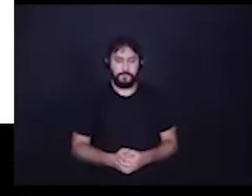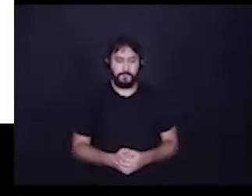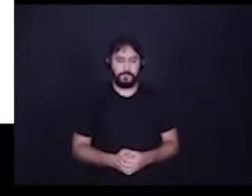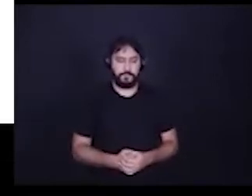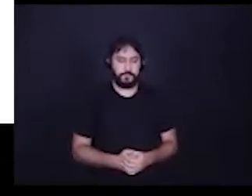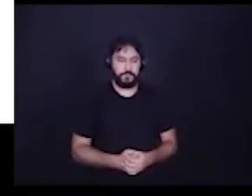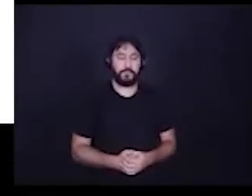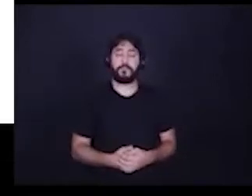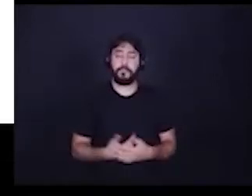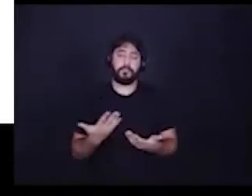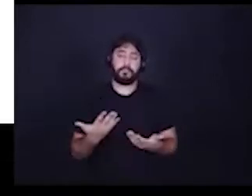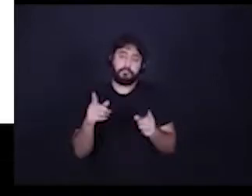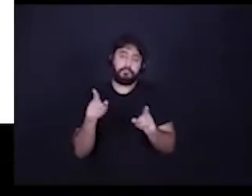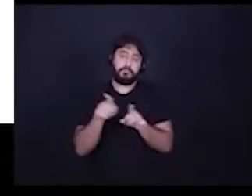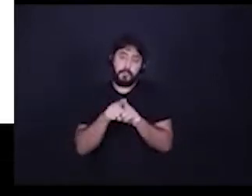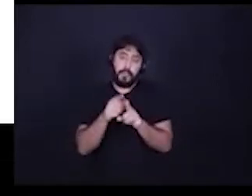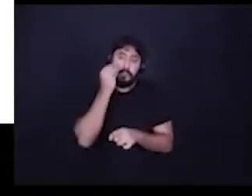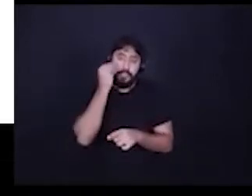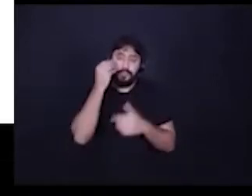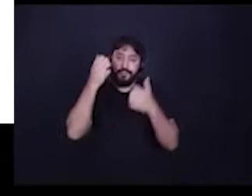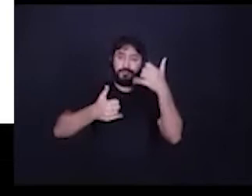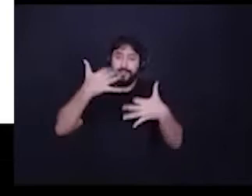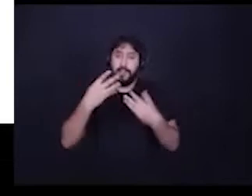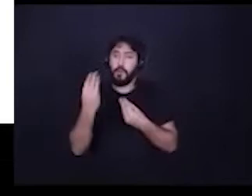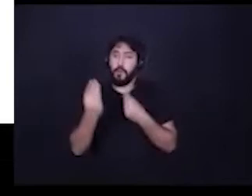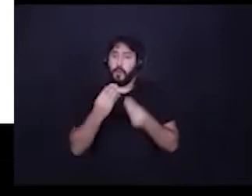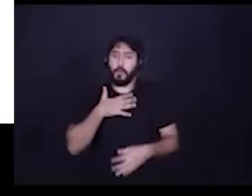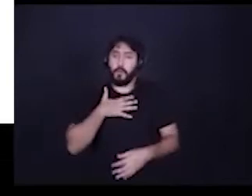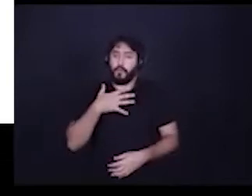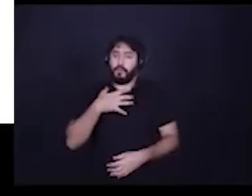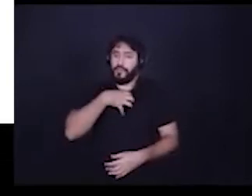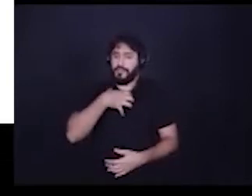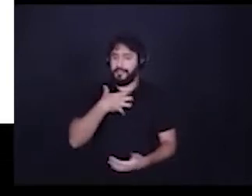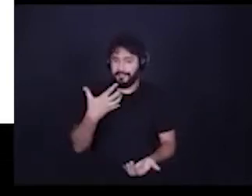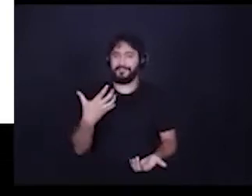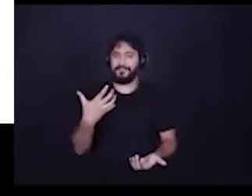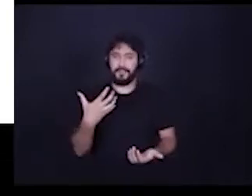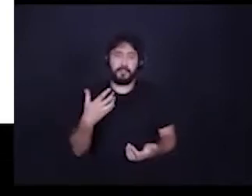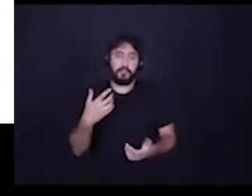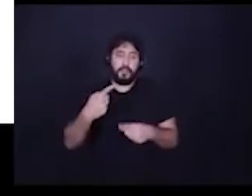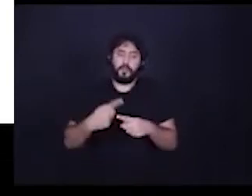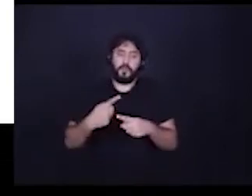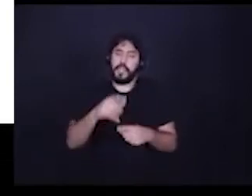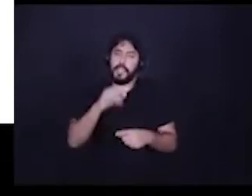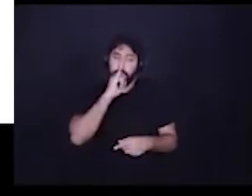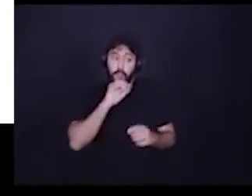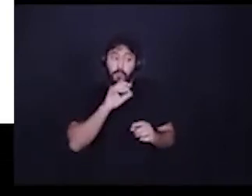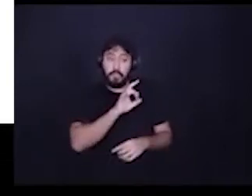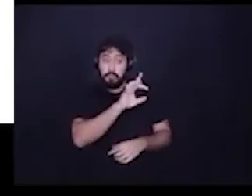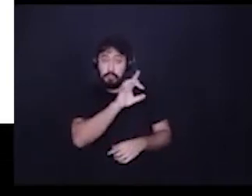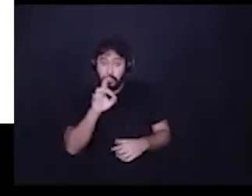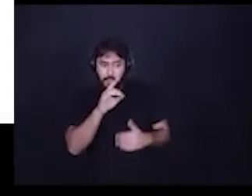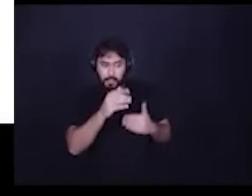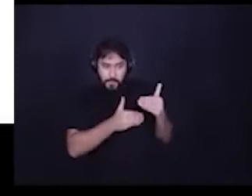E que tenta explicar um pouco também como que é a minha abordagem. E que, embora cada processo de trabalho seja muito diferente